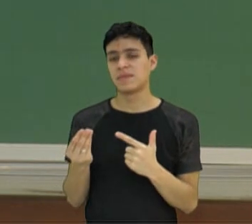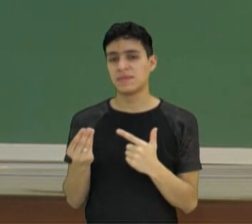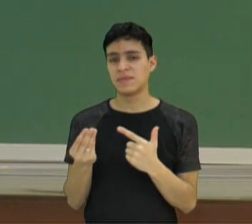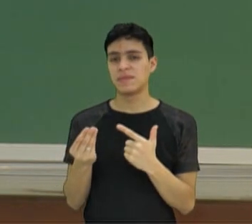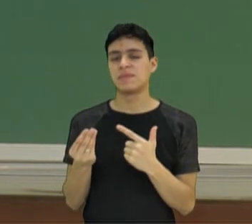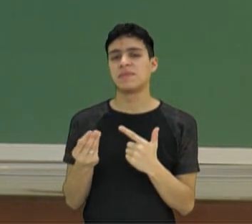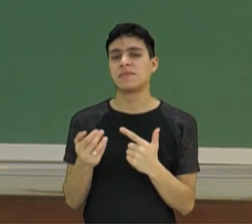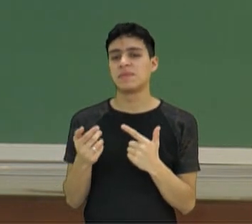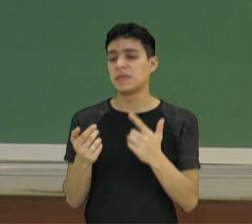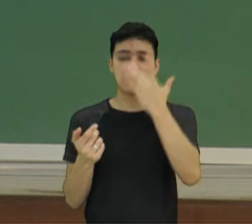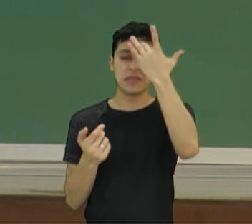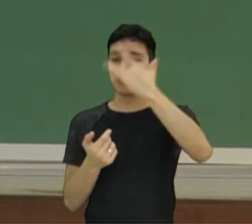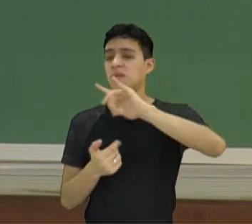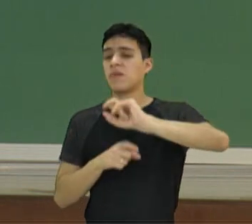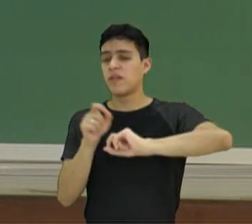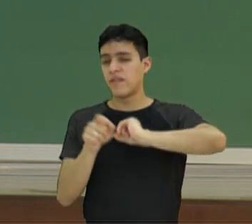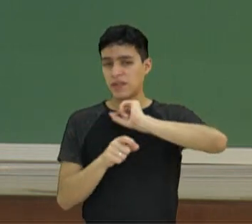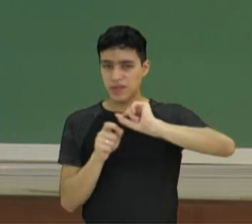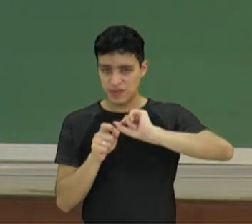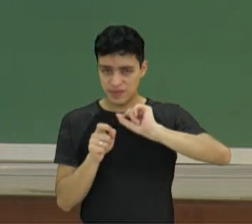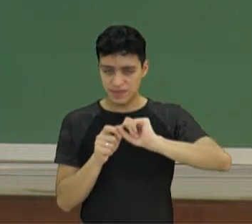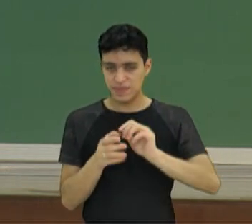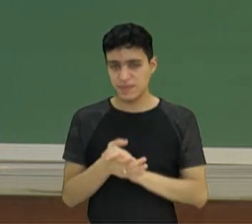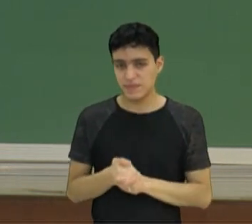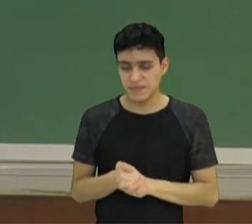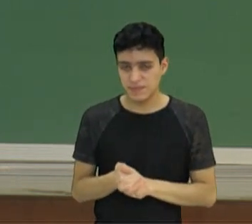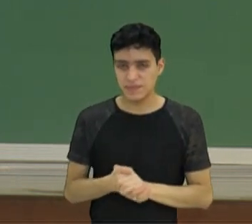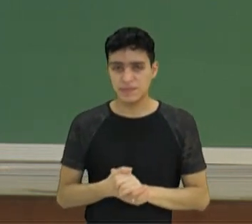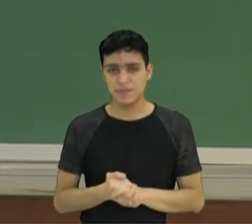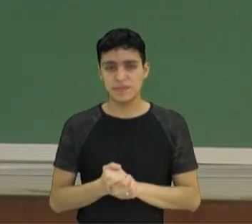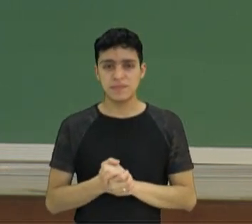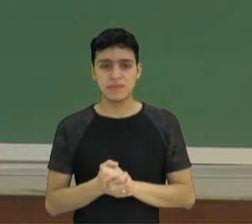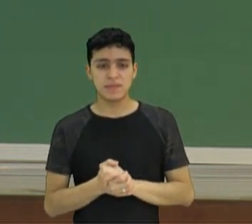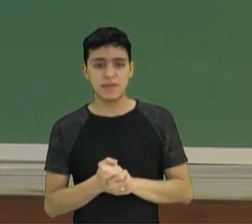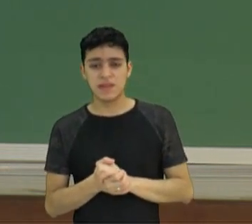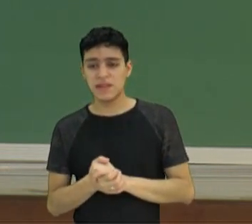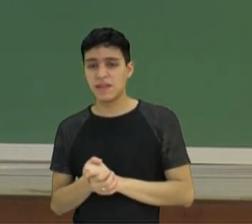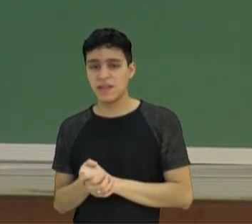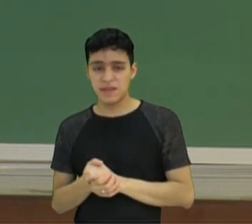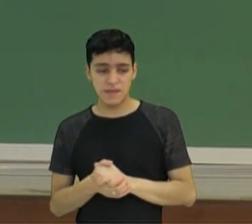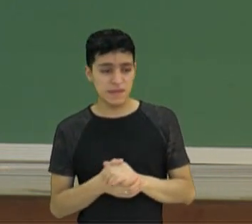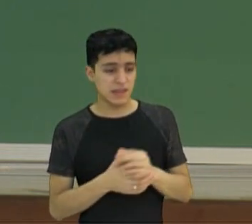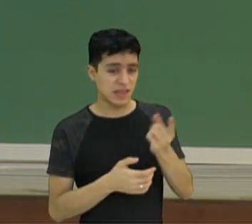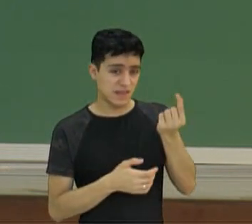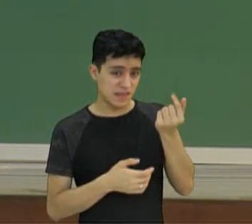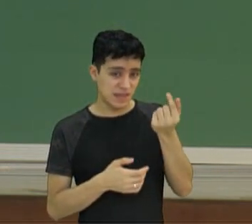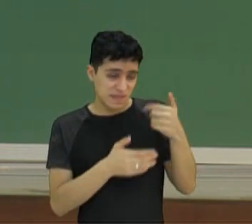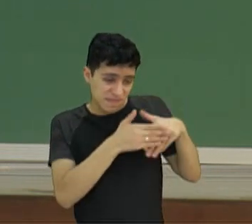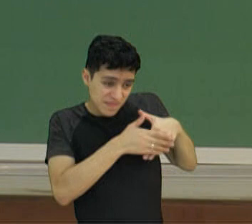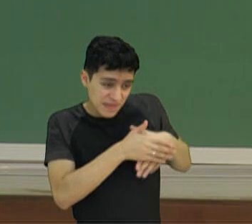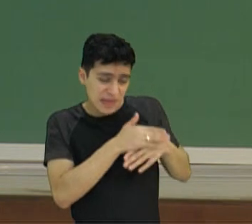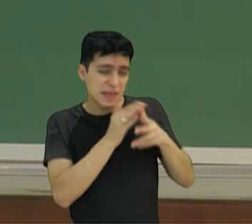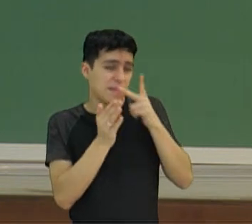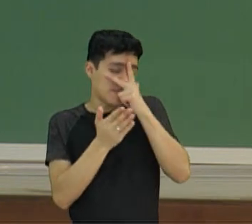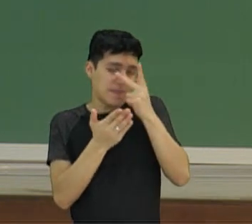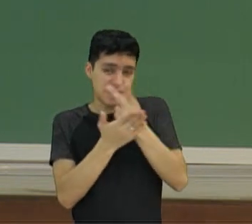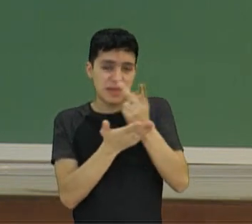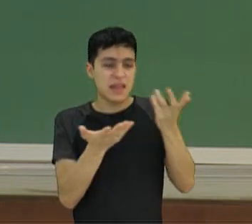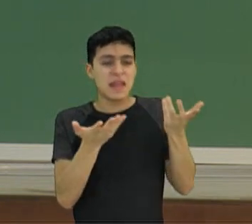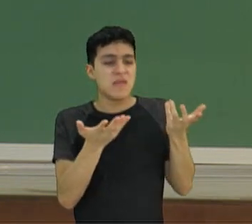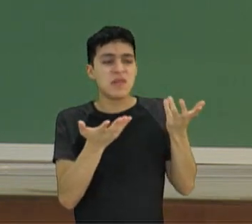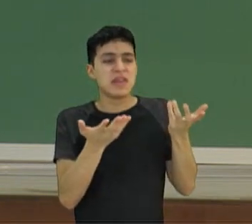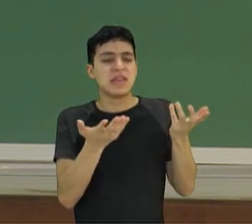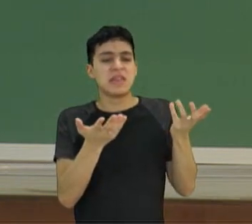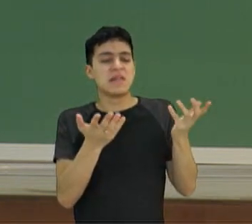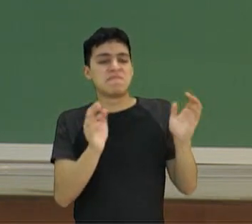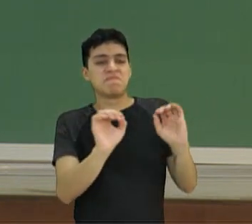I just don't know what to do. Eu não sei o que fazer. Keeping it feels so wrong. Ficar com ela parece tão errado. Ah, eu queria não ter encontrado